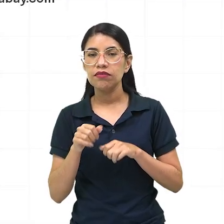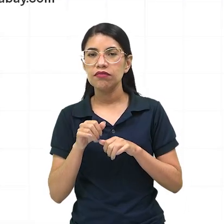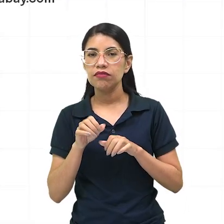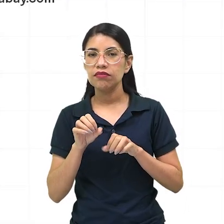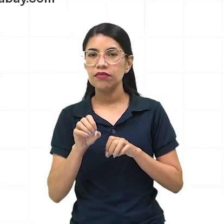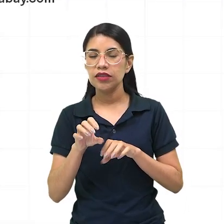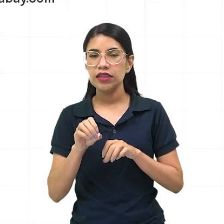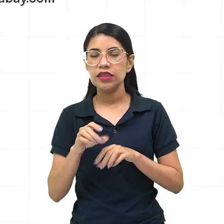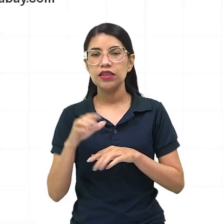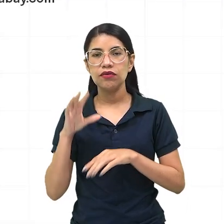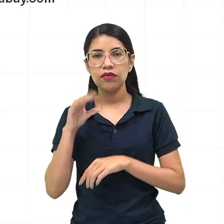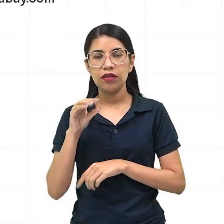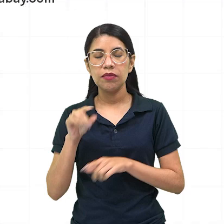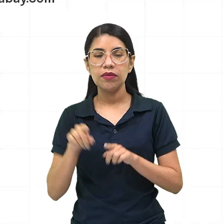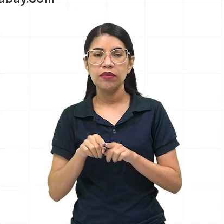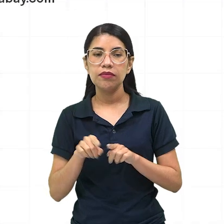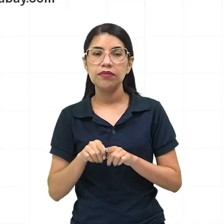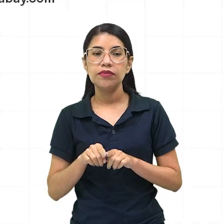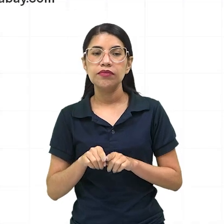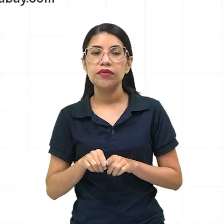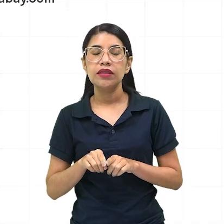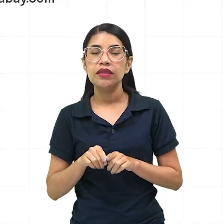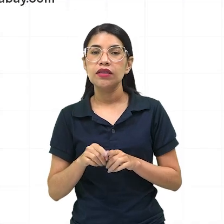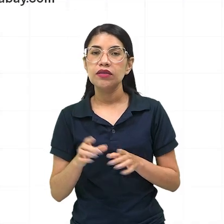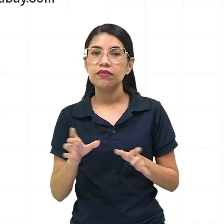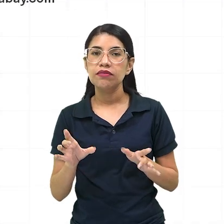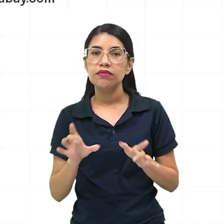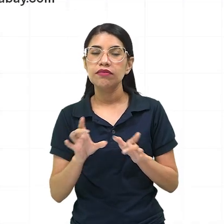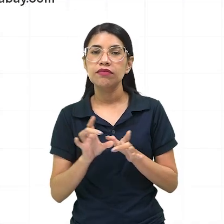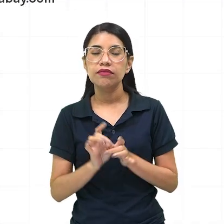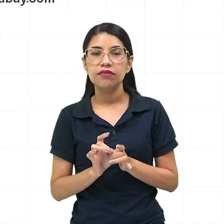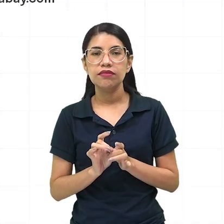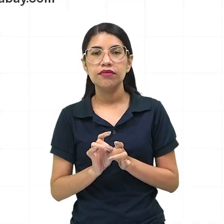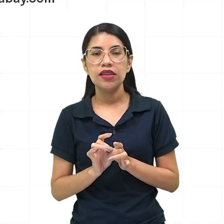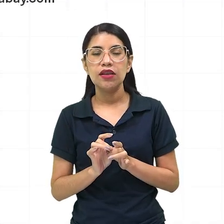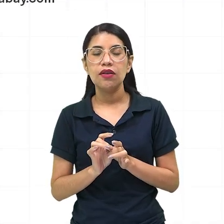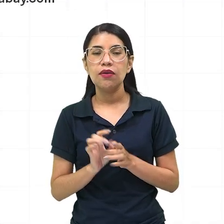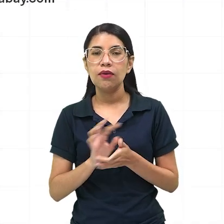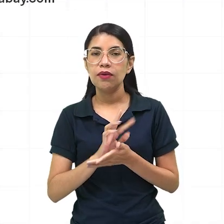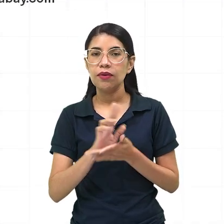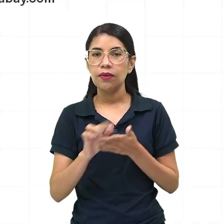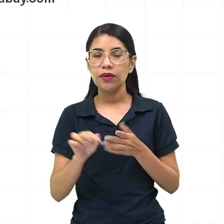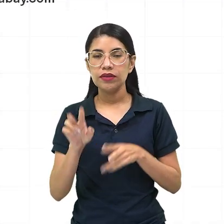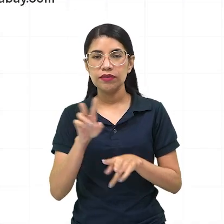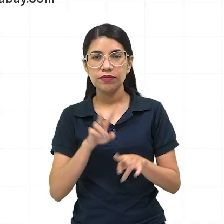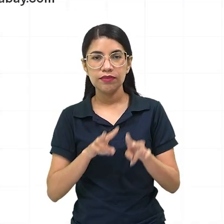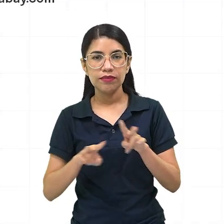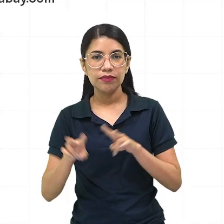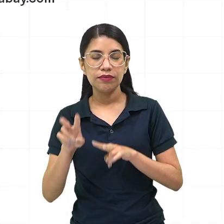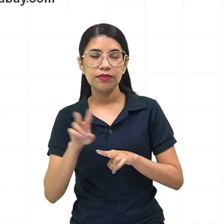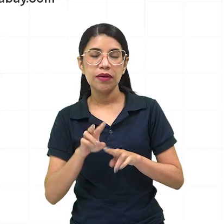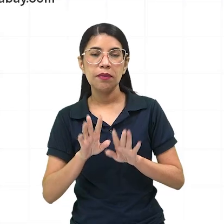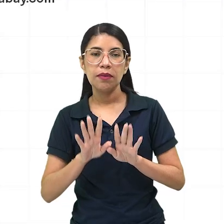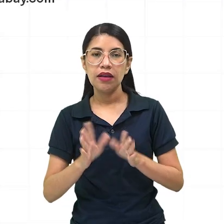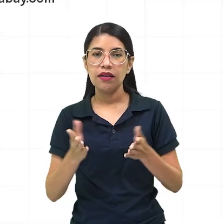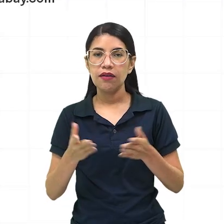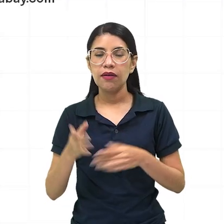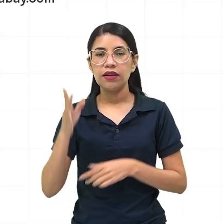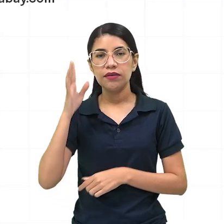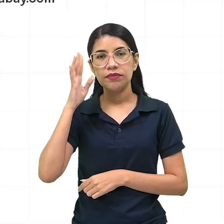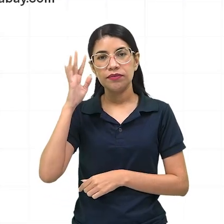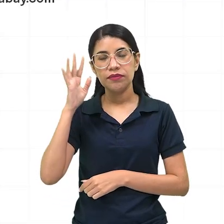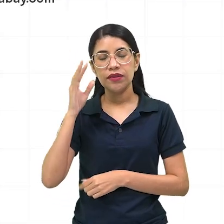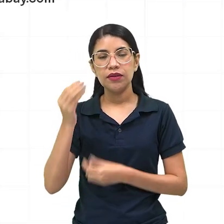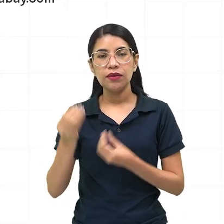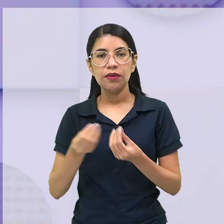culturas, os fiéis se conectam emocionalmente com esses elementos visuais. E aqui, para pensar o quanto que